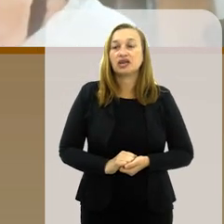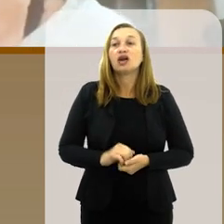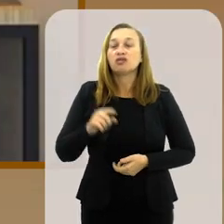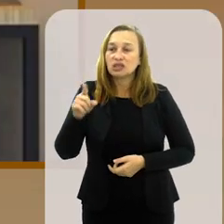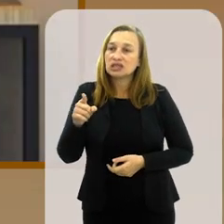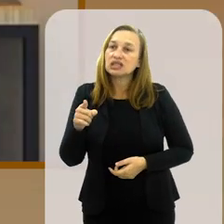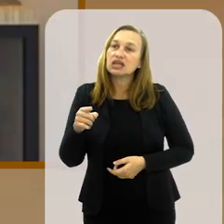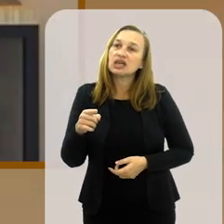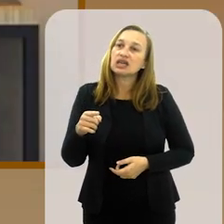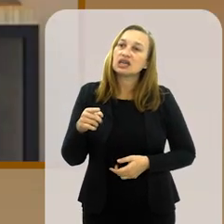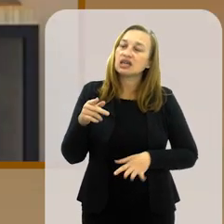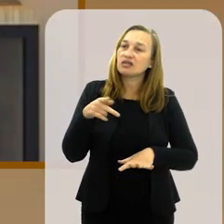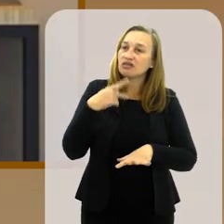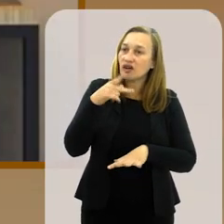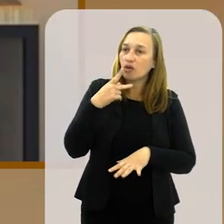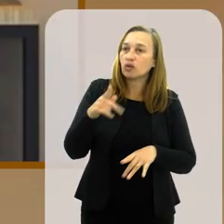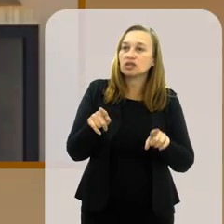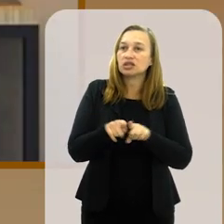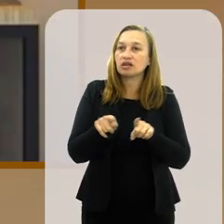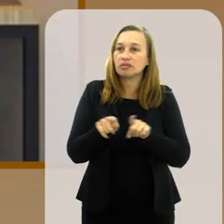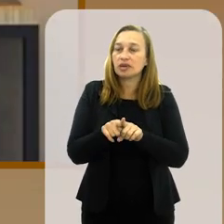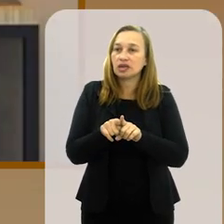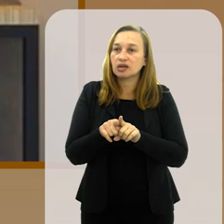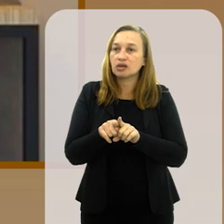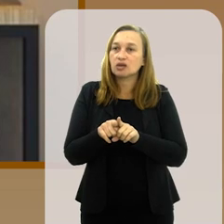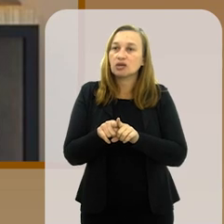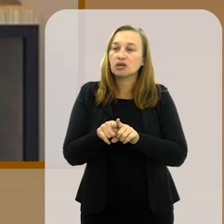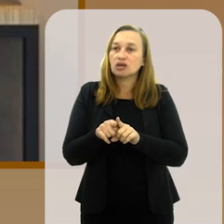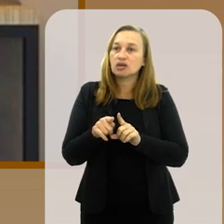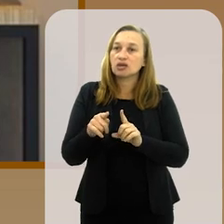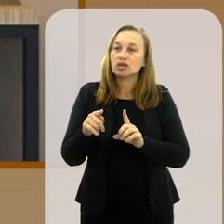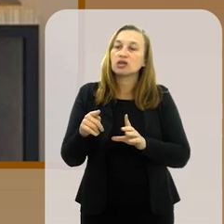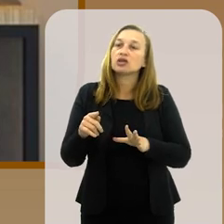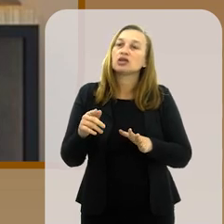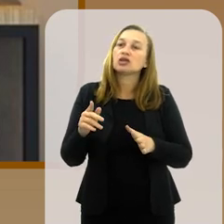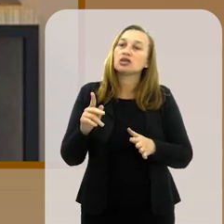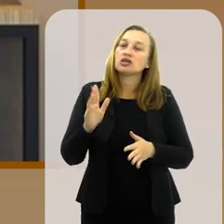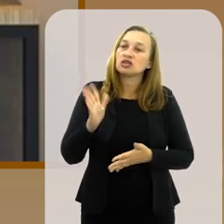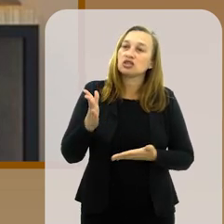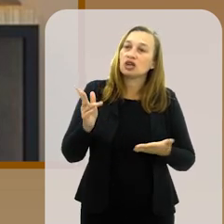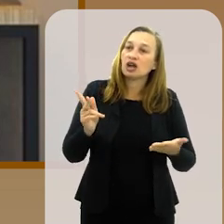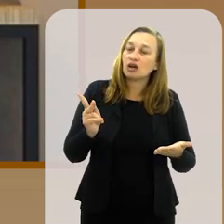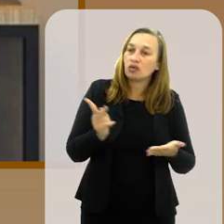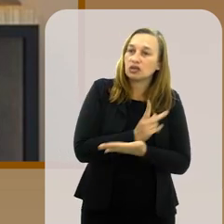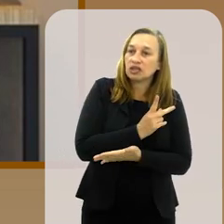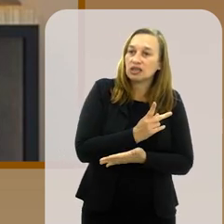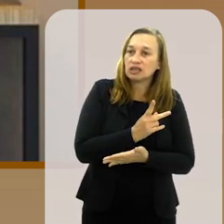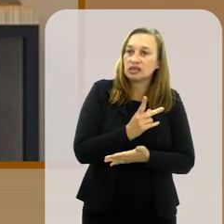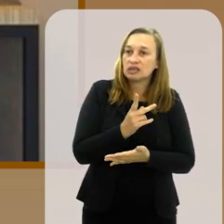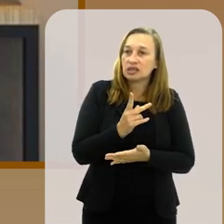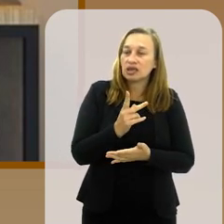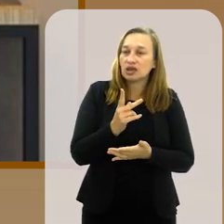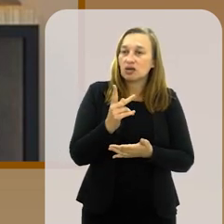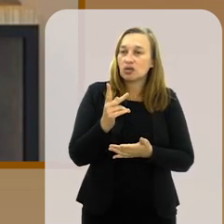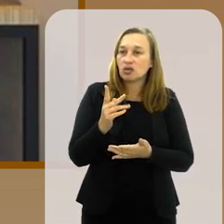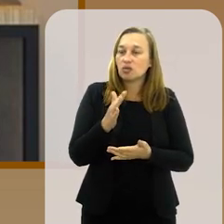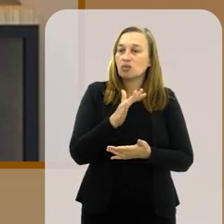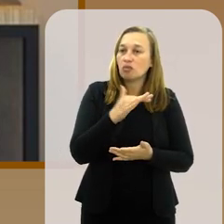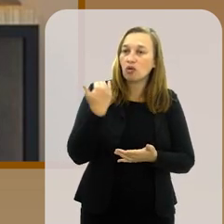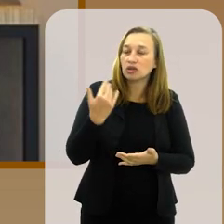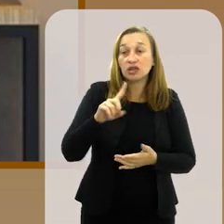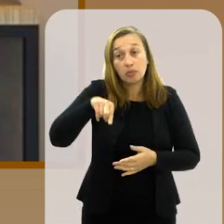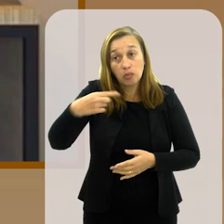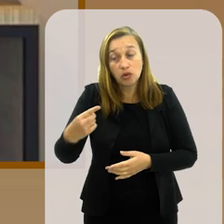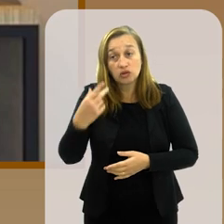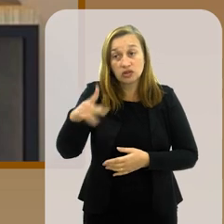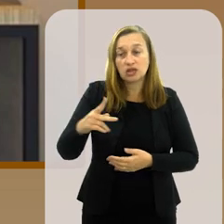nada. Você chegou a mencionar sobre os ataques que aconteceram já depois do seu, né? Um que a gente